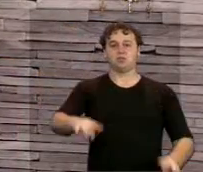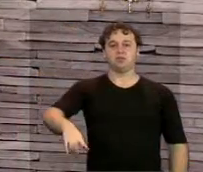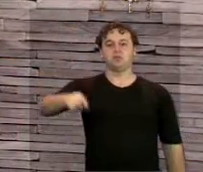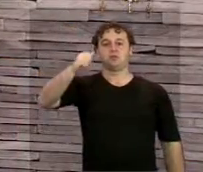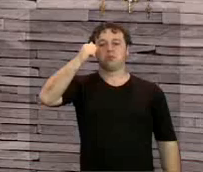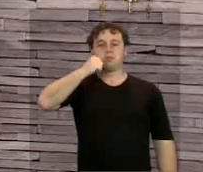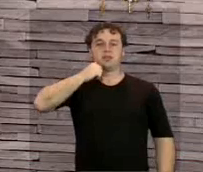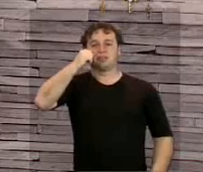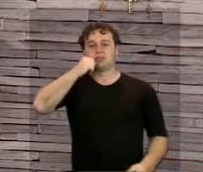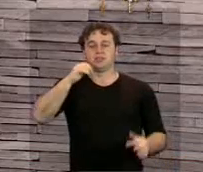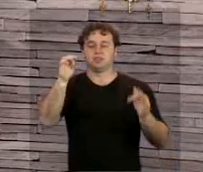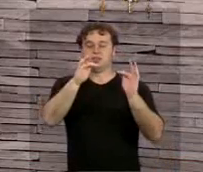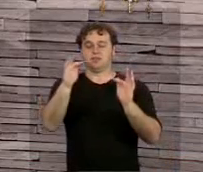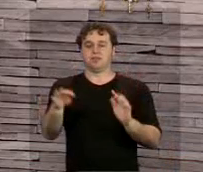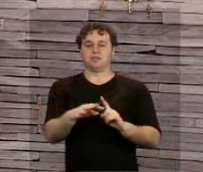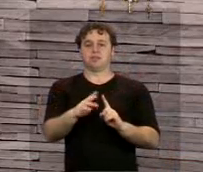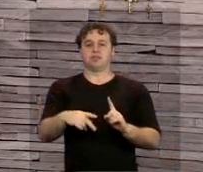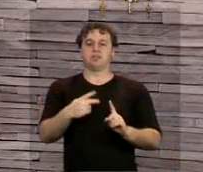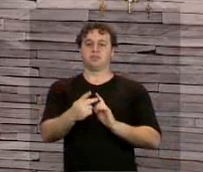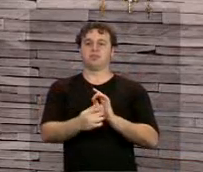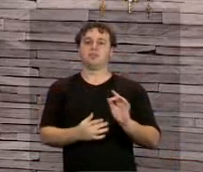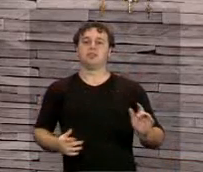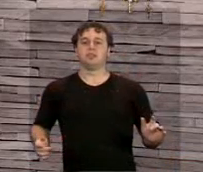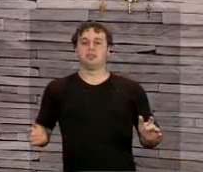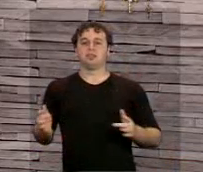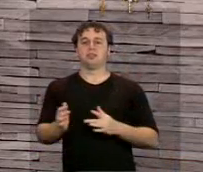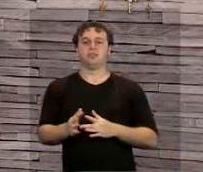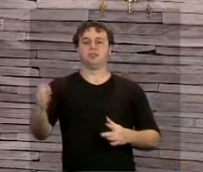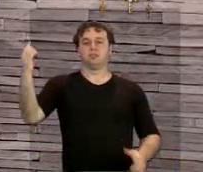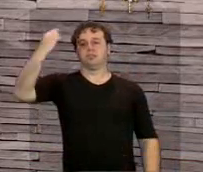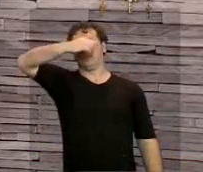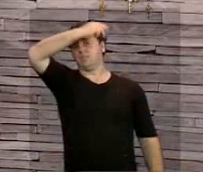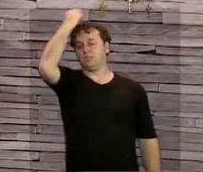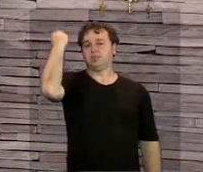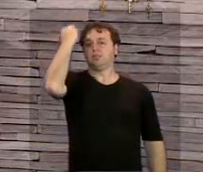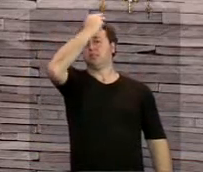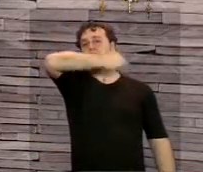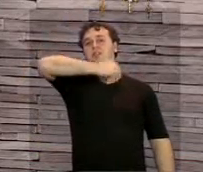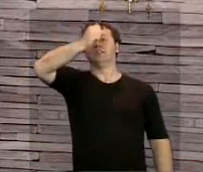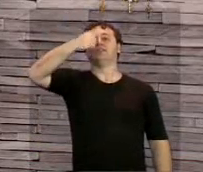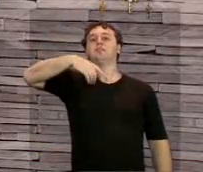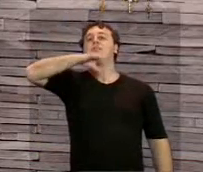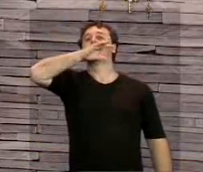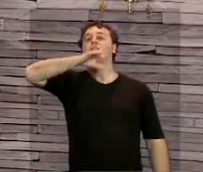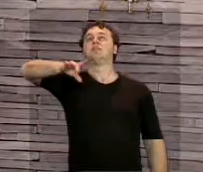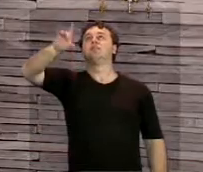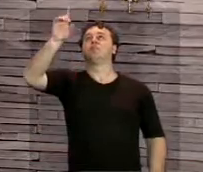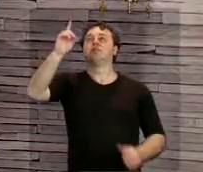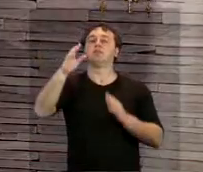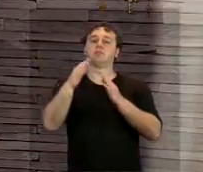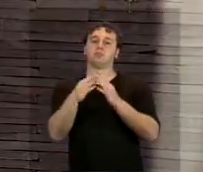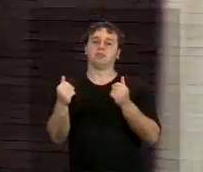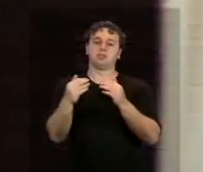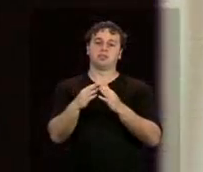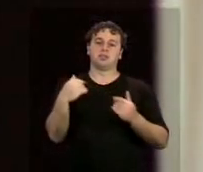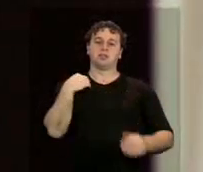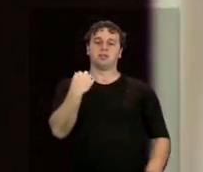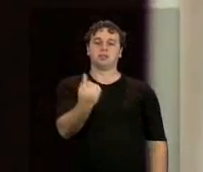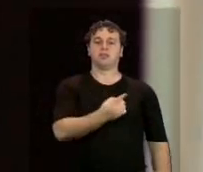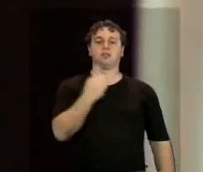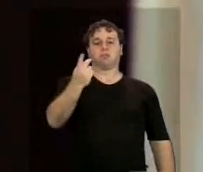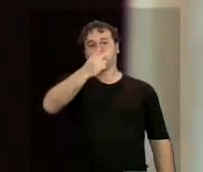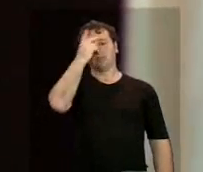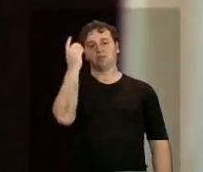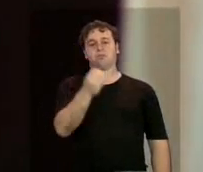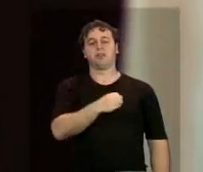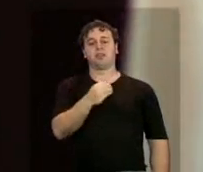é convosco. Bendita sois vós entre as mulheres e bendito é o fruto do vosso ventre, Jesus. Santa Maria, Mãe de Deus,